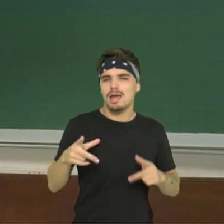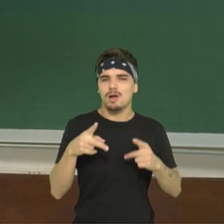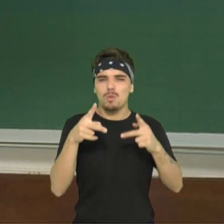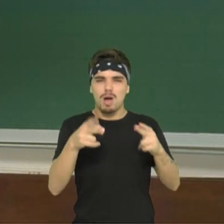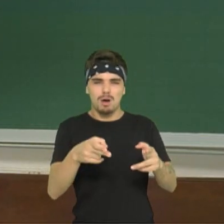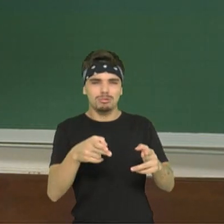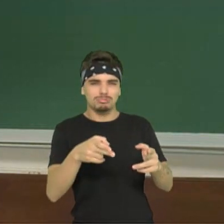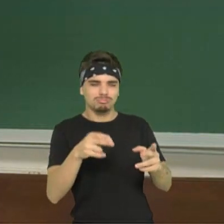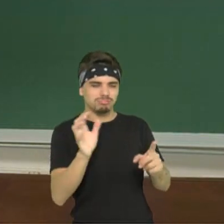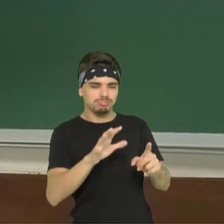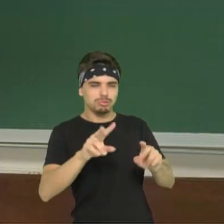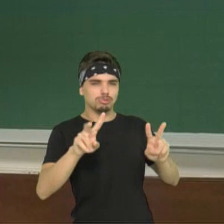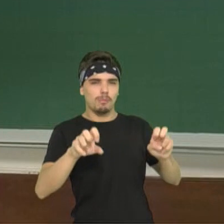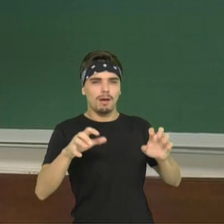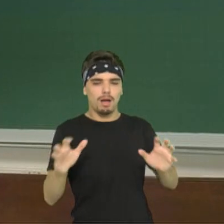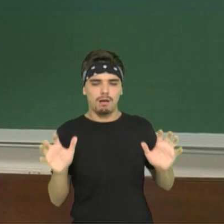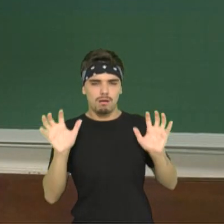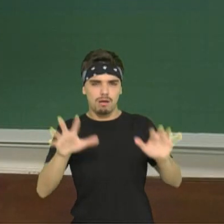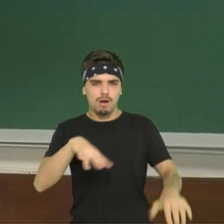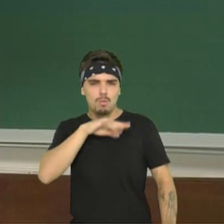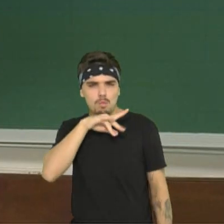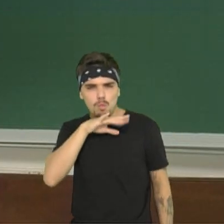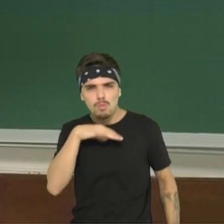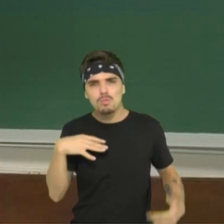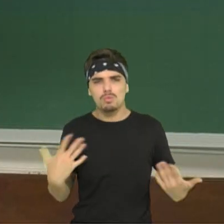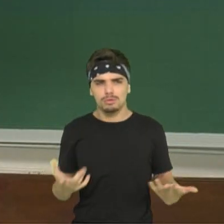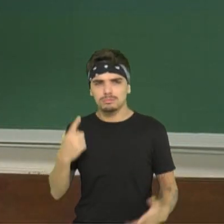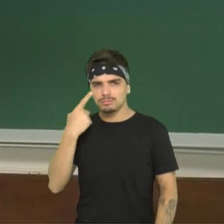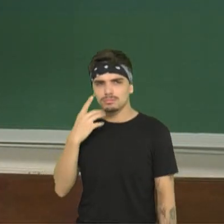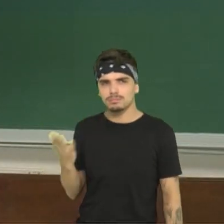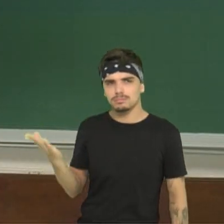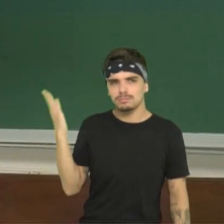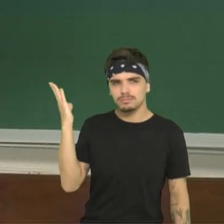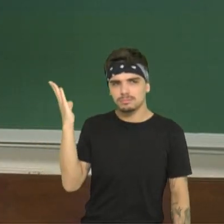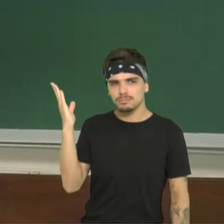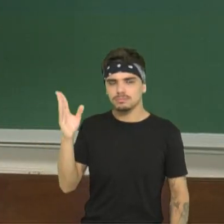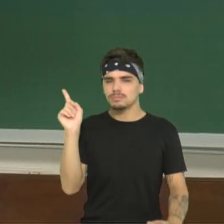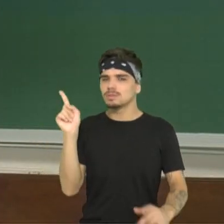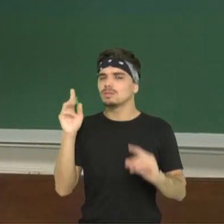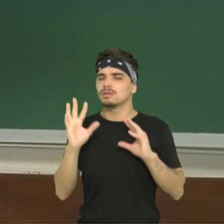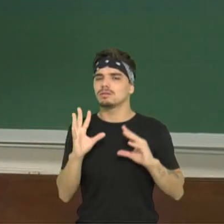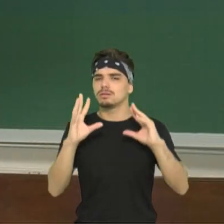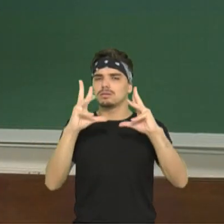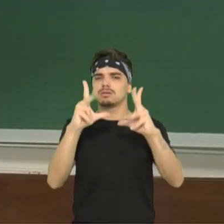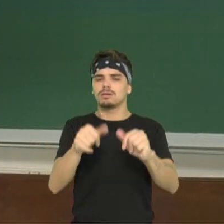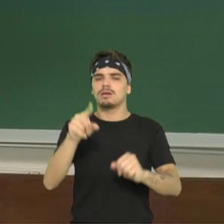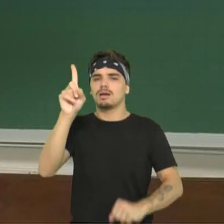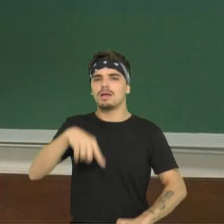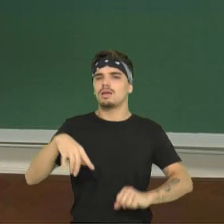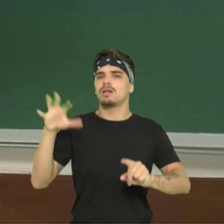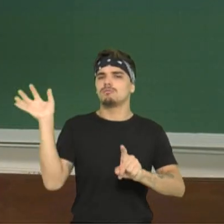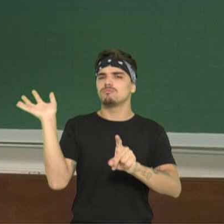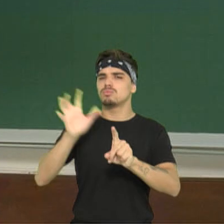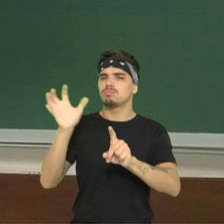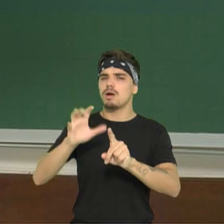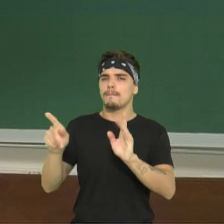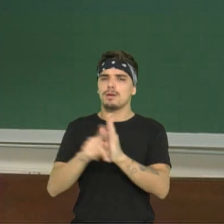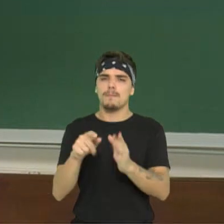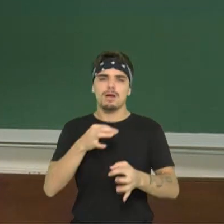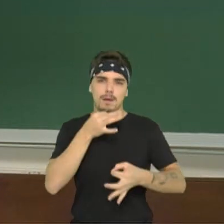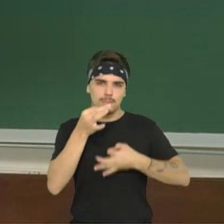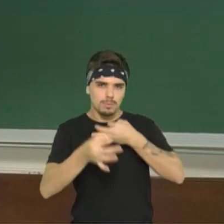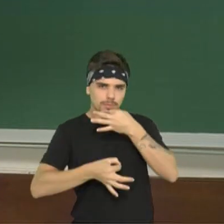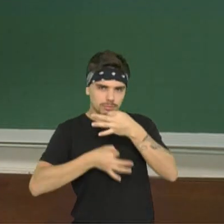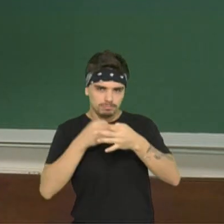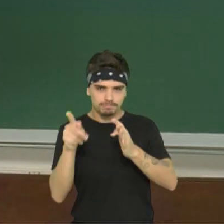monstro, vejam aquela imagem ali do cartaz. Então, isso tudo era uma forma de manipular a opinião